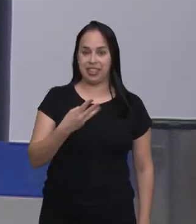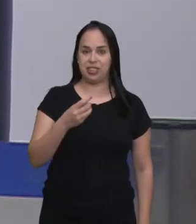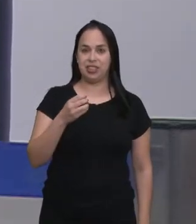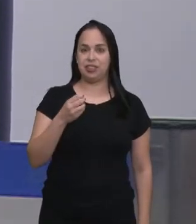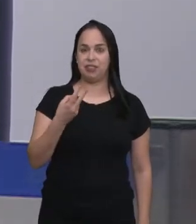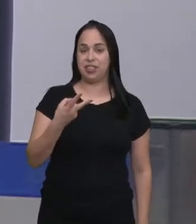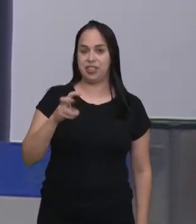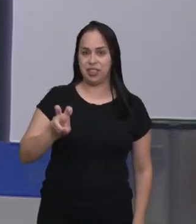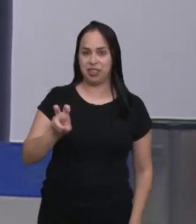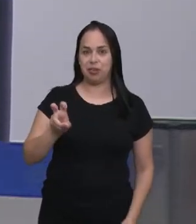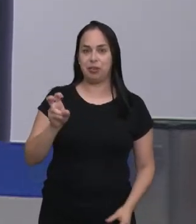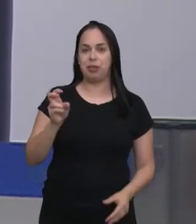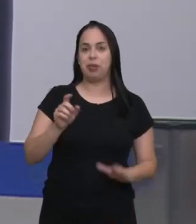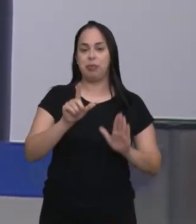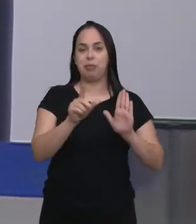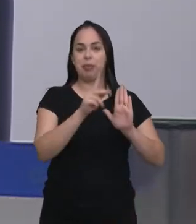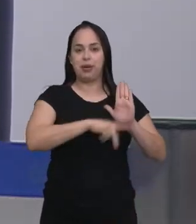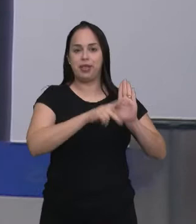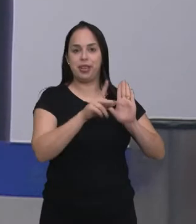1325/2022, projeto de lei número